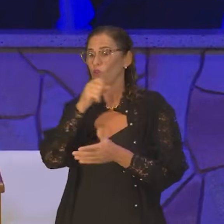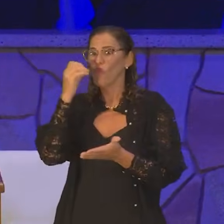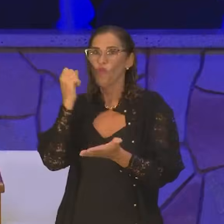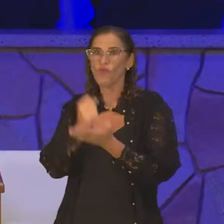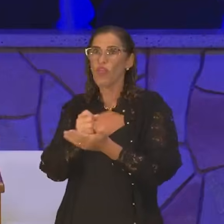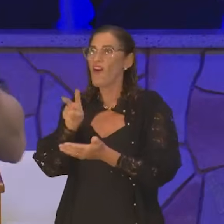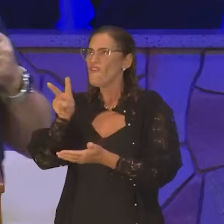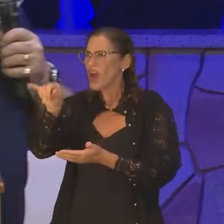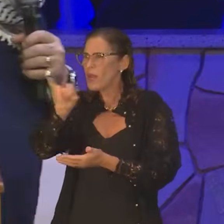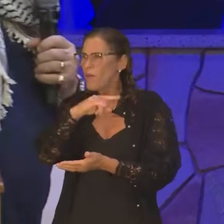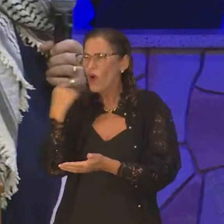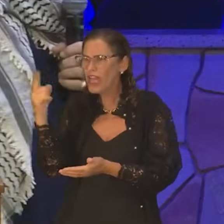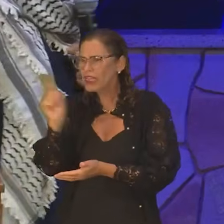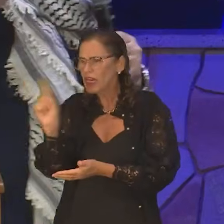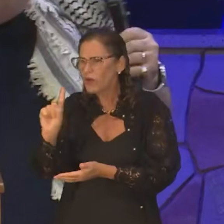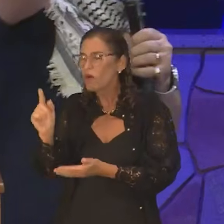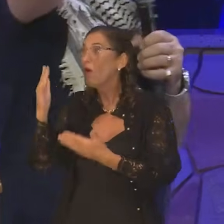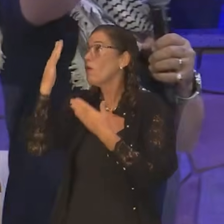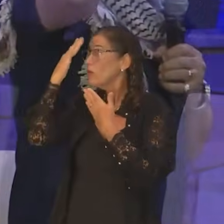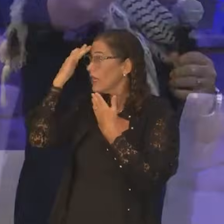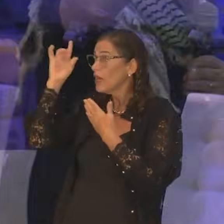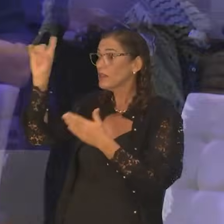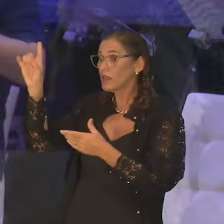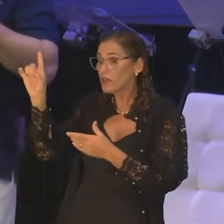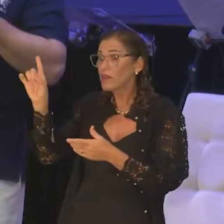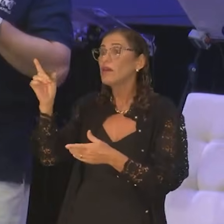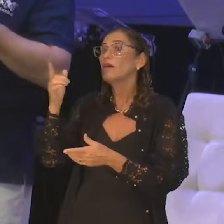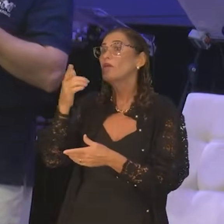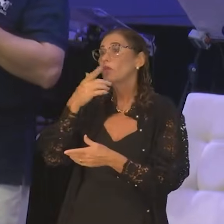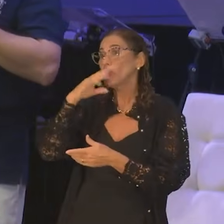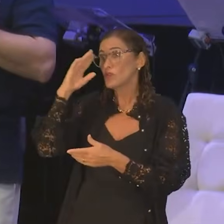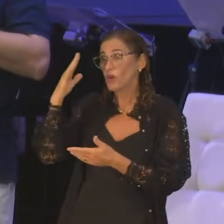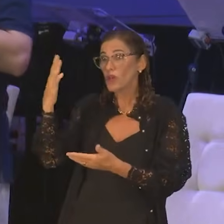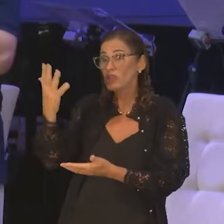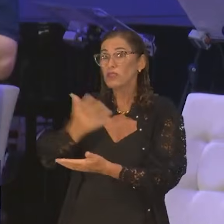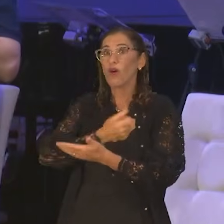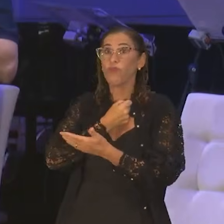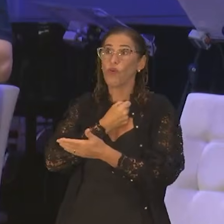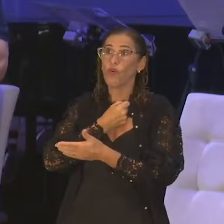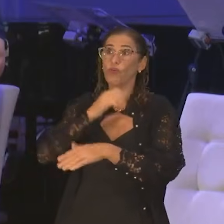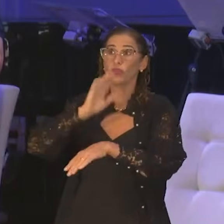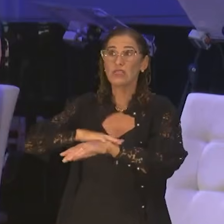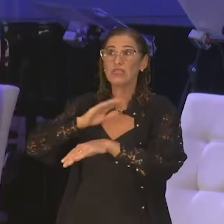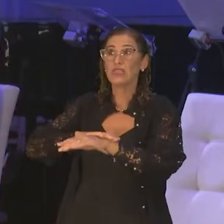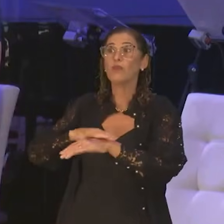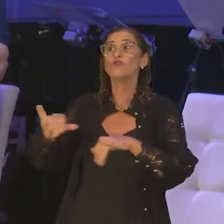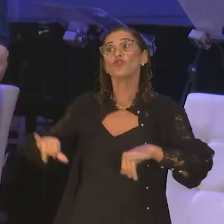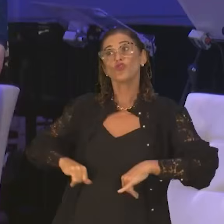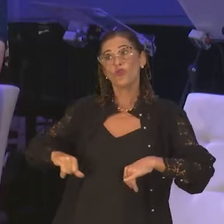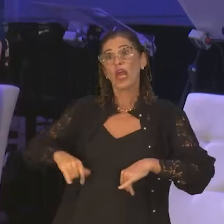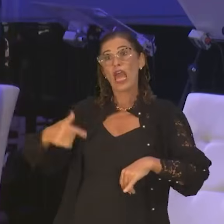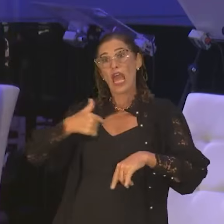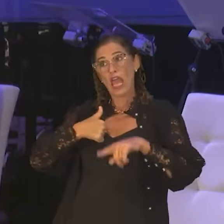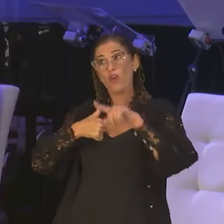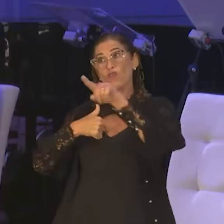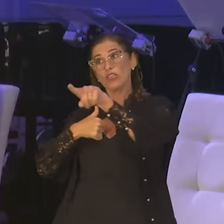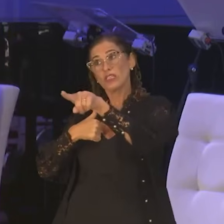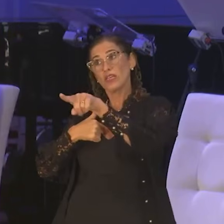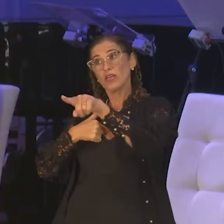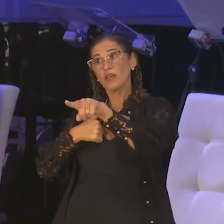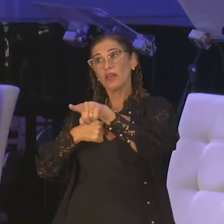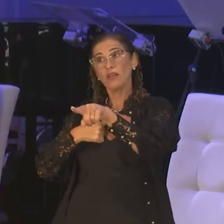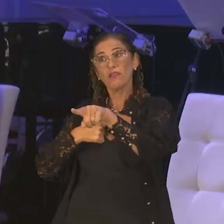morrer. Obrigado, Jesus, porque o Senhor nos salvou desse tempo. Eu e vocês não vamos passar isso,